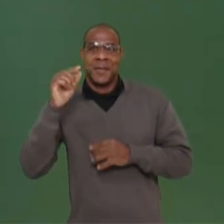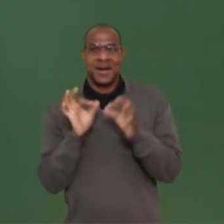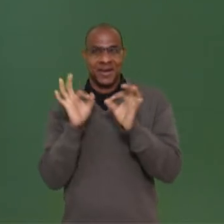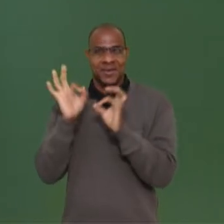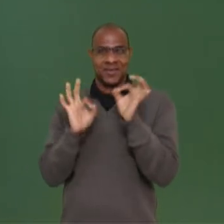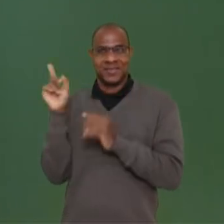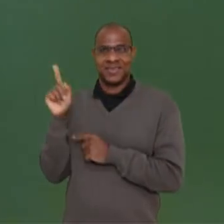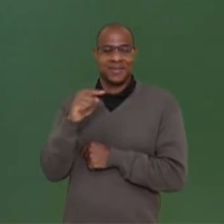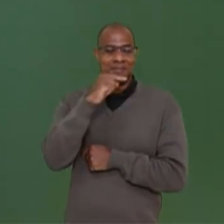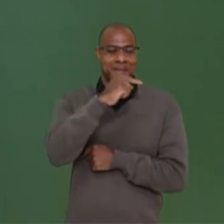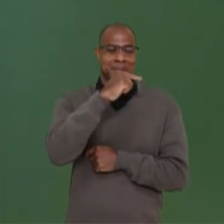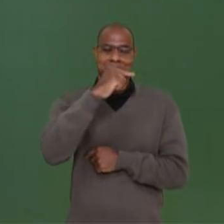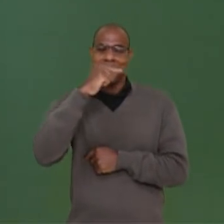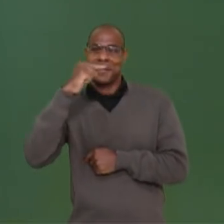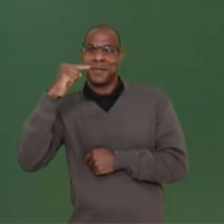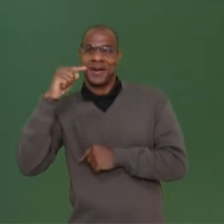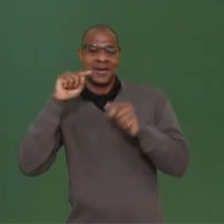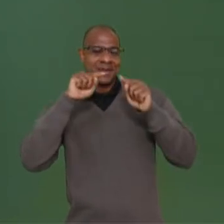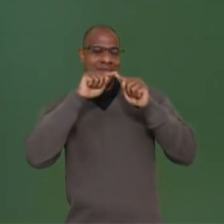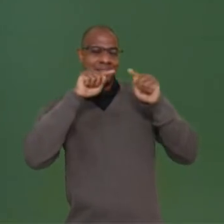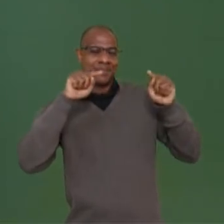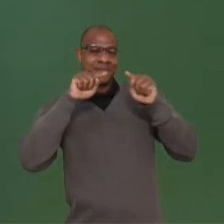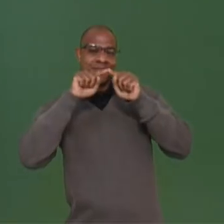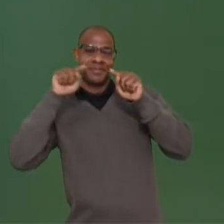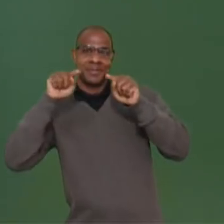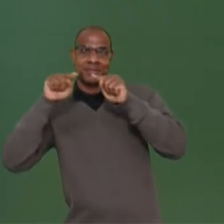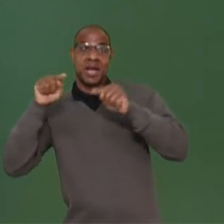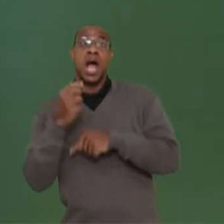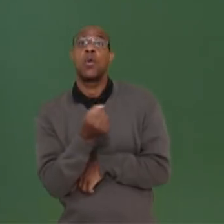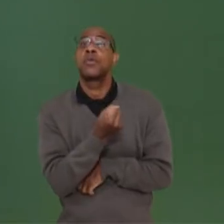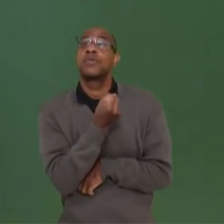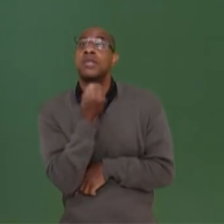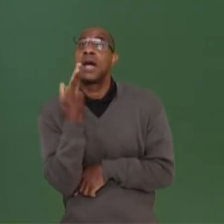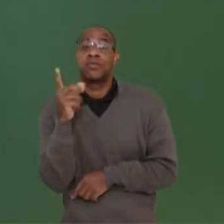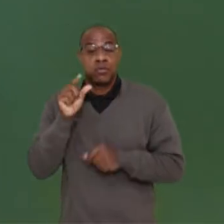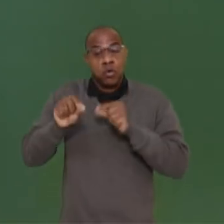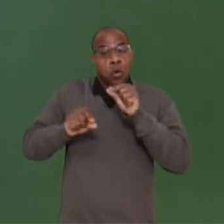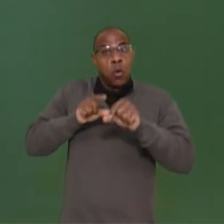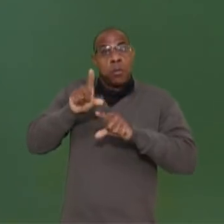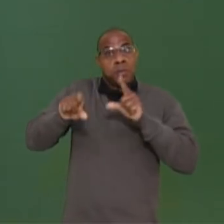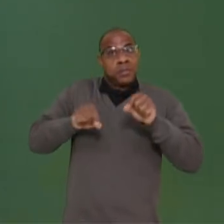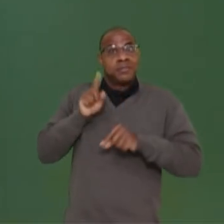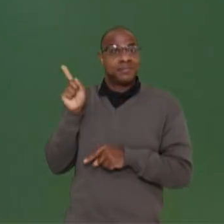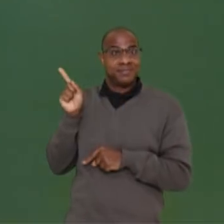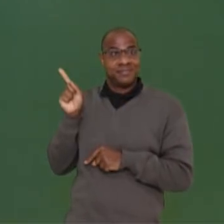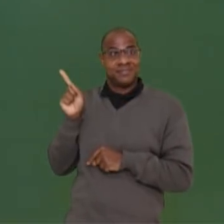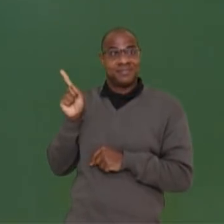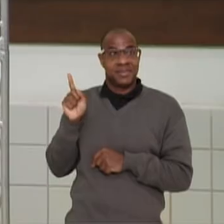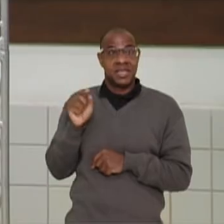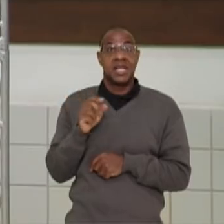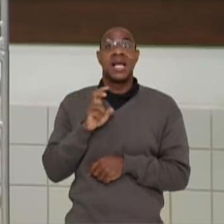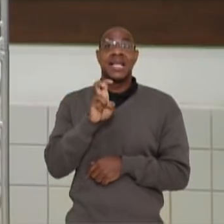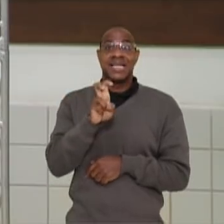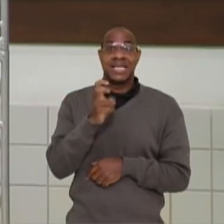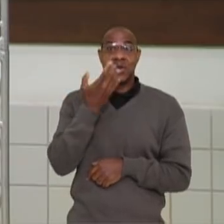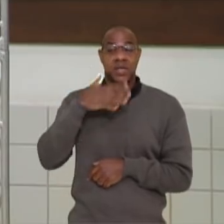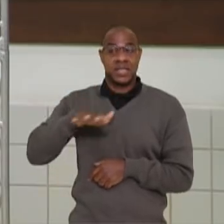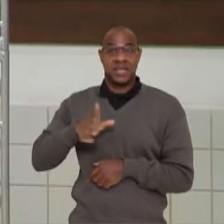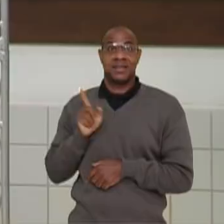cada risquinho? A quantidade de opções para escolher, certo? Então, olha só, são 5